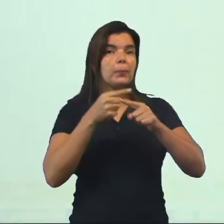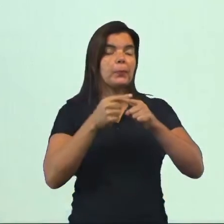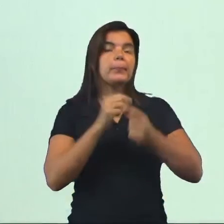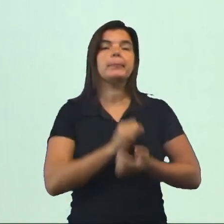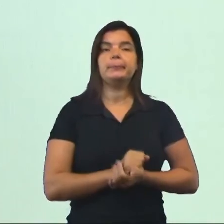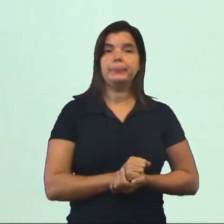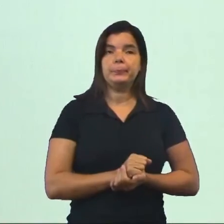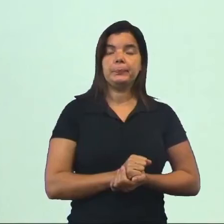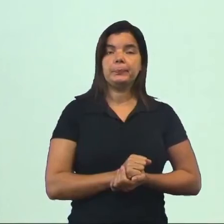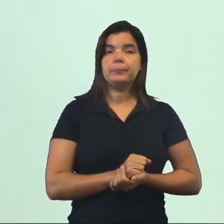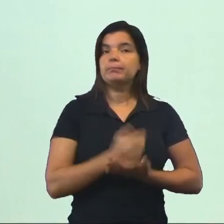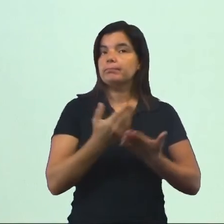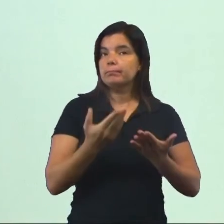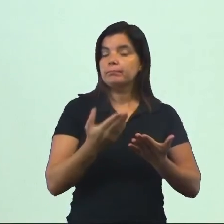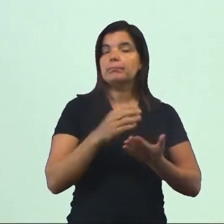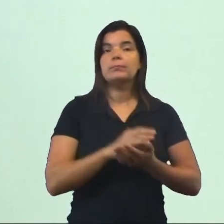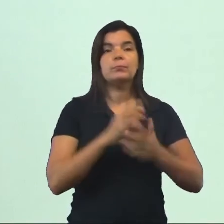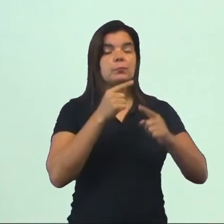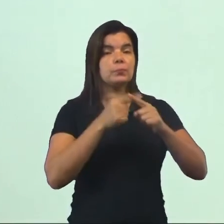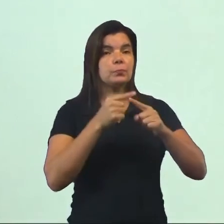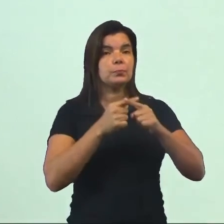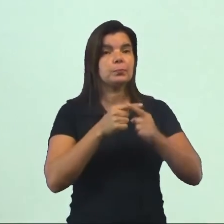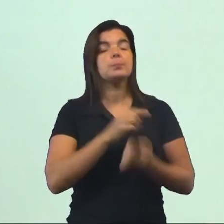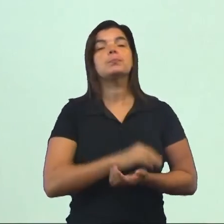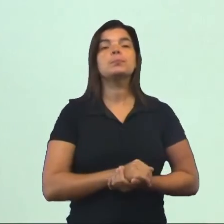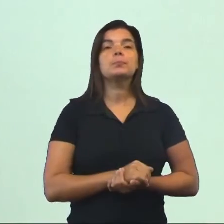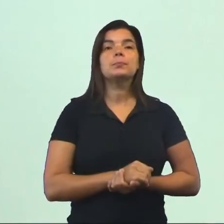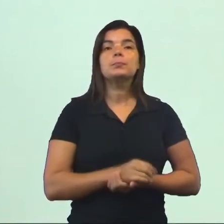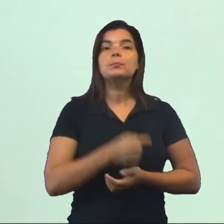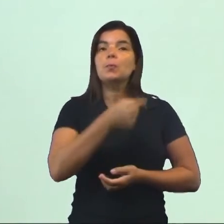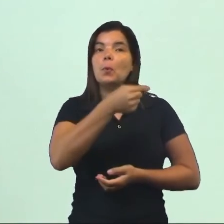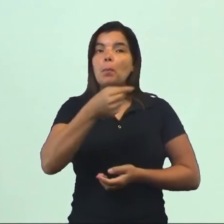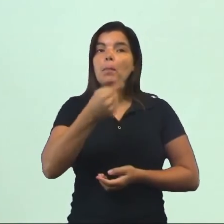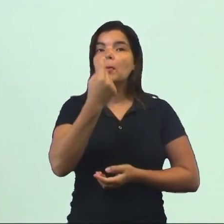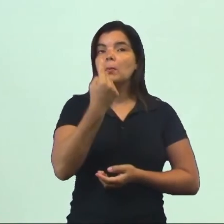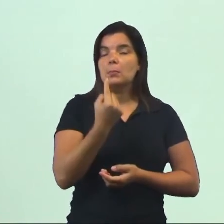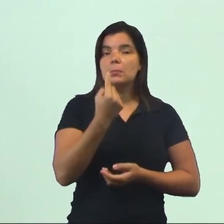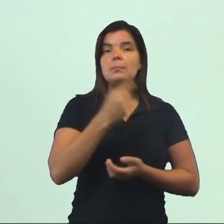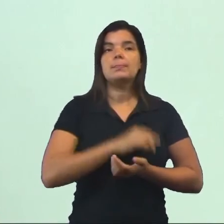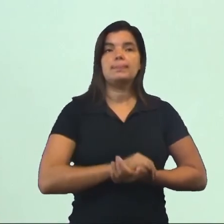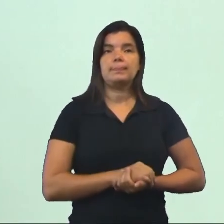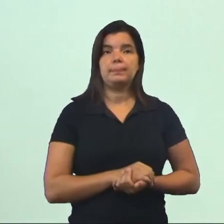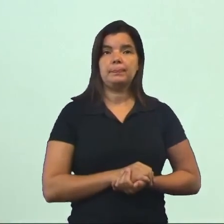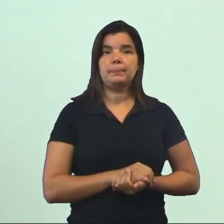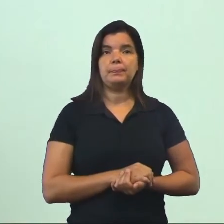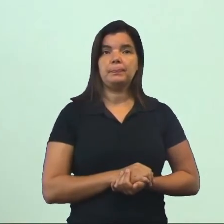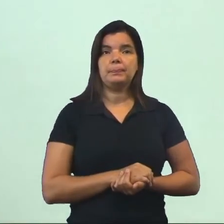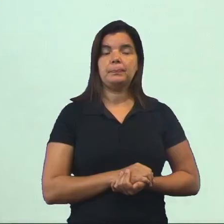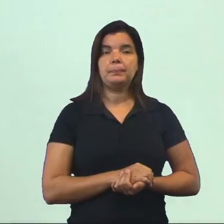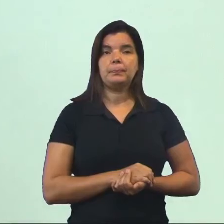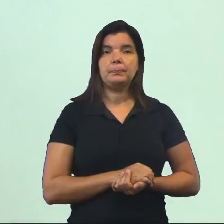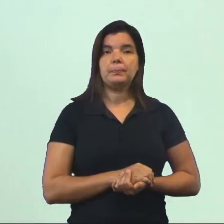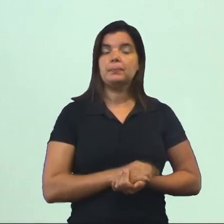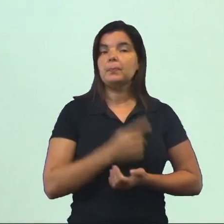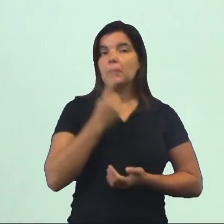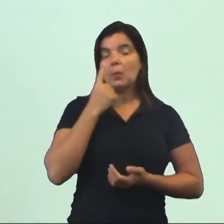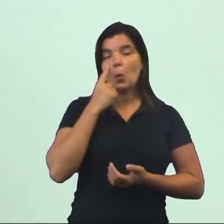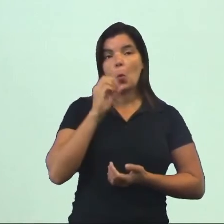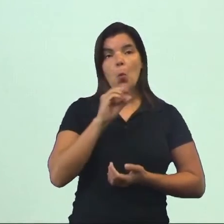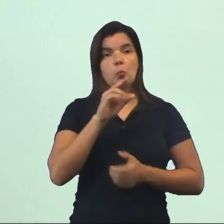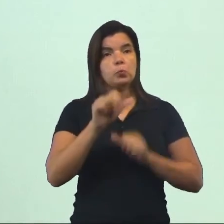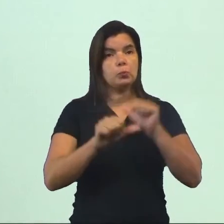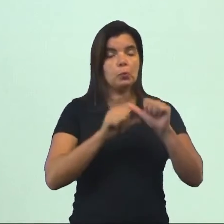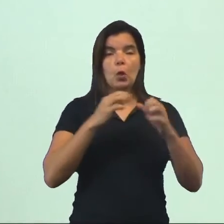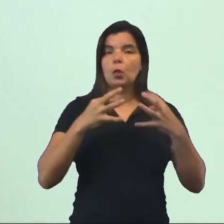multiplicação, nesse caso aí, nós fazemos a multiplicação pelo menos 1, tá? Ou